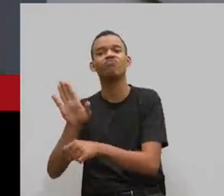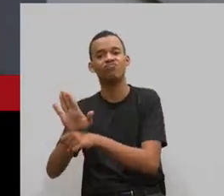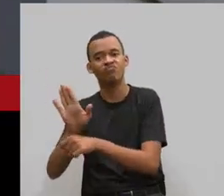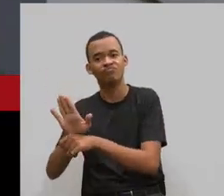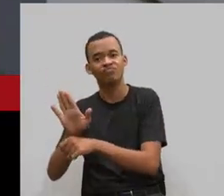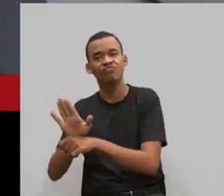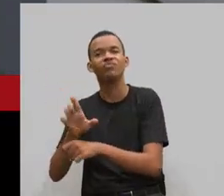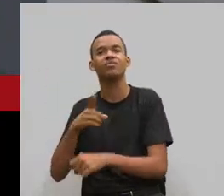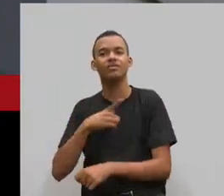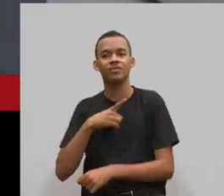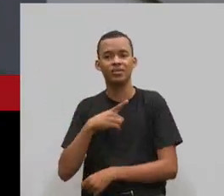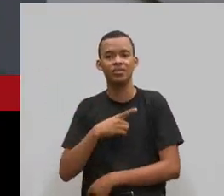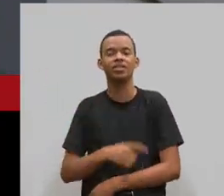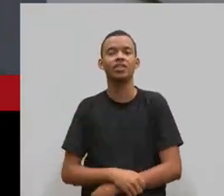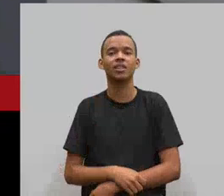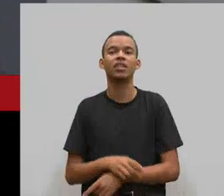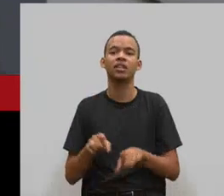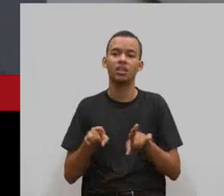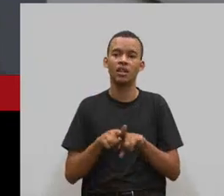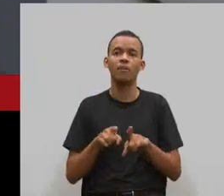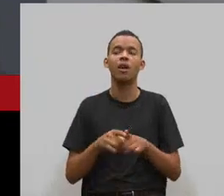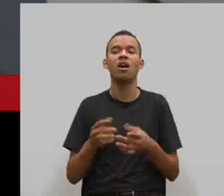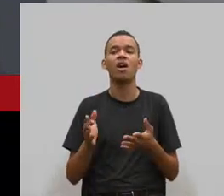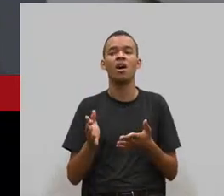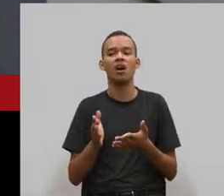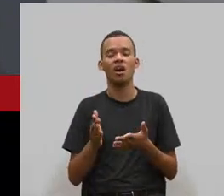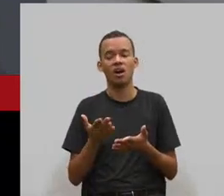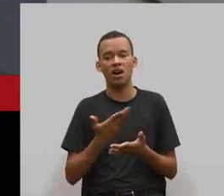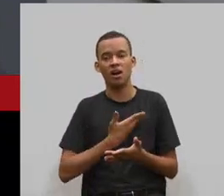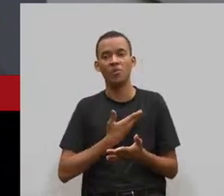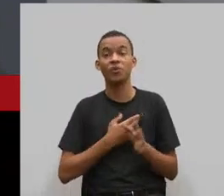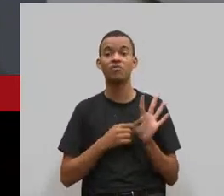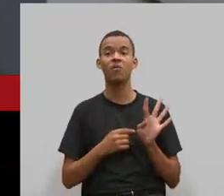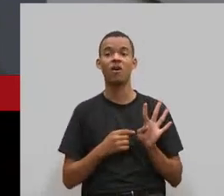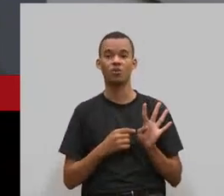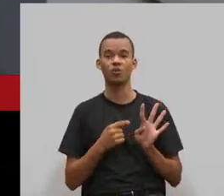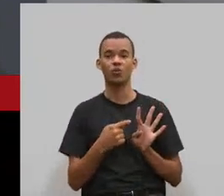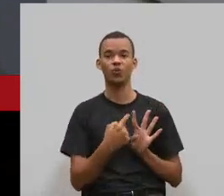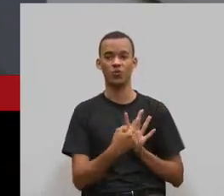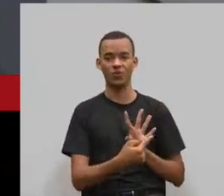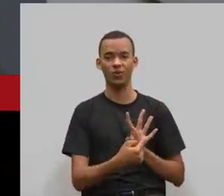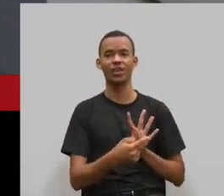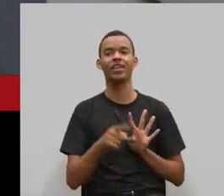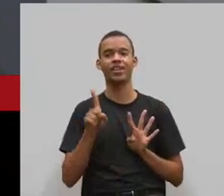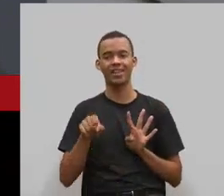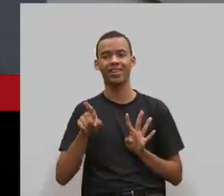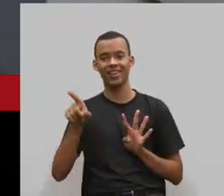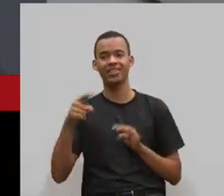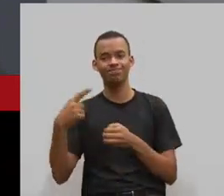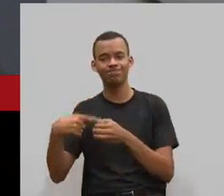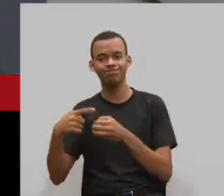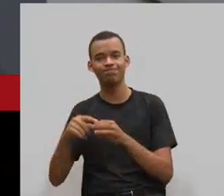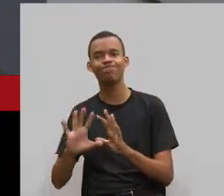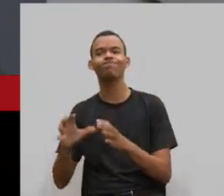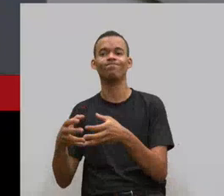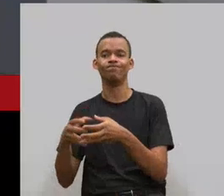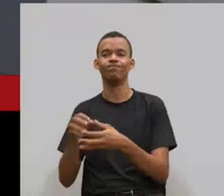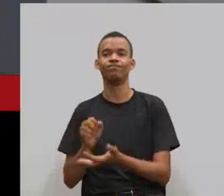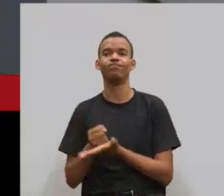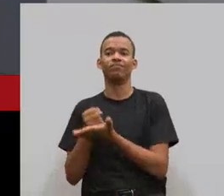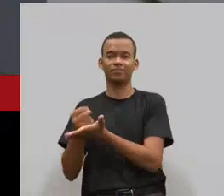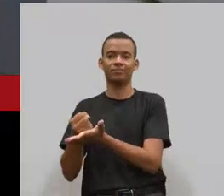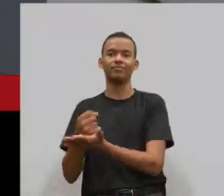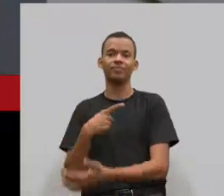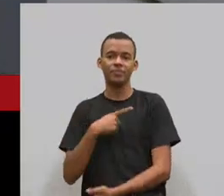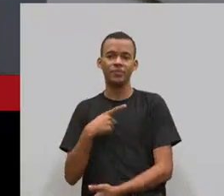Nino Seu Jorge aqui do meu lado e eu fazemos parte dessa comissão é uma comissão muito importante né na vida dessas pessoas as pessoas